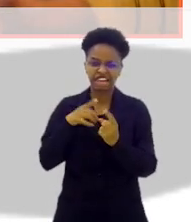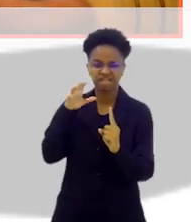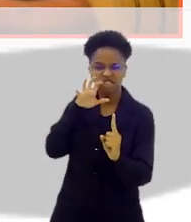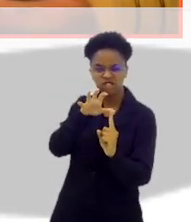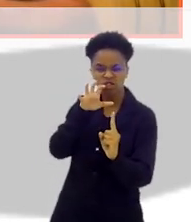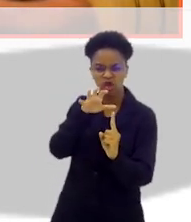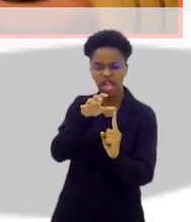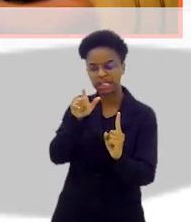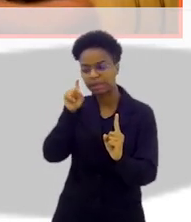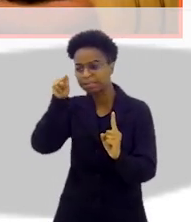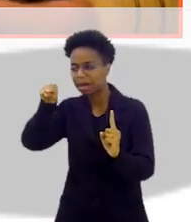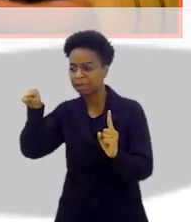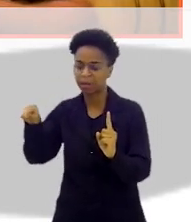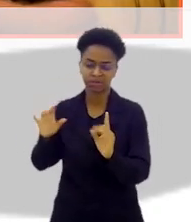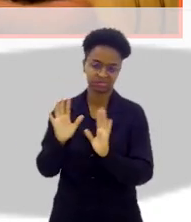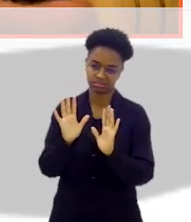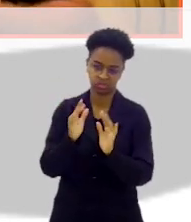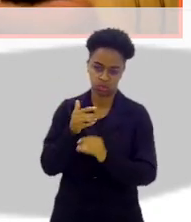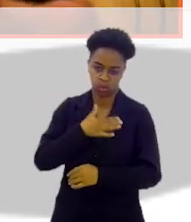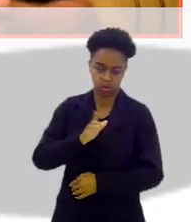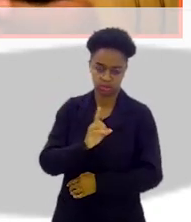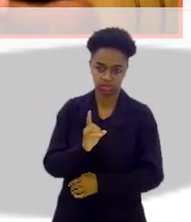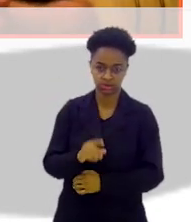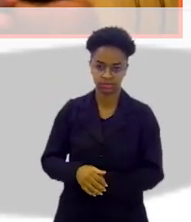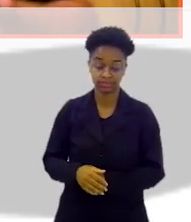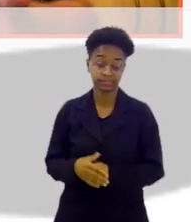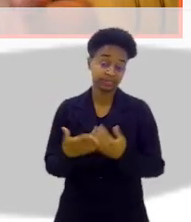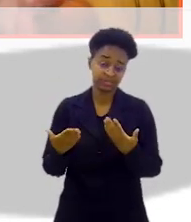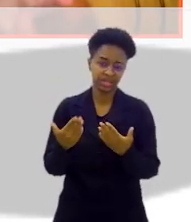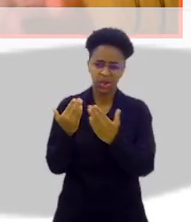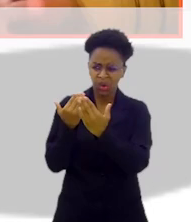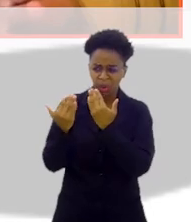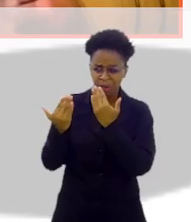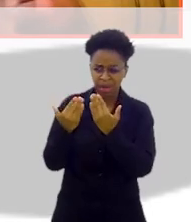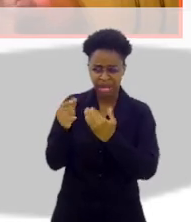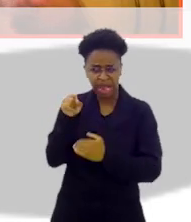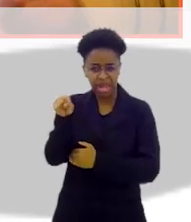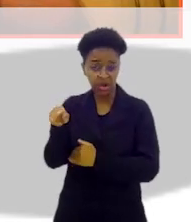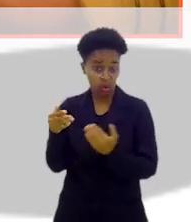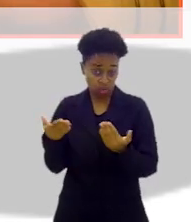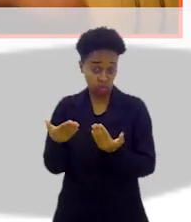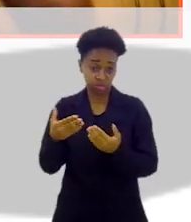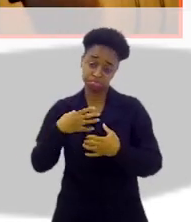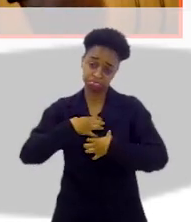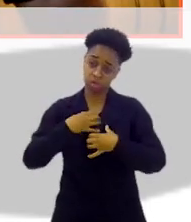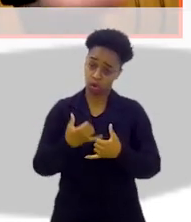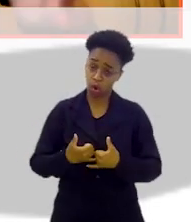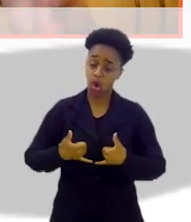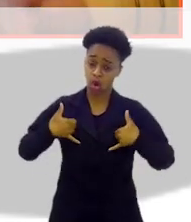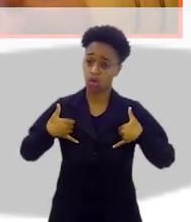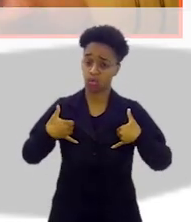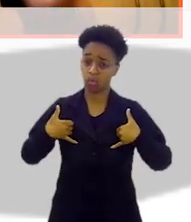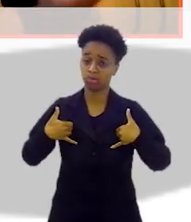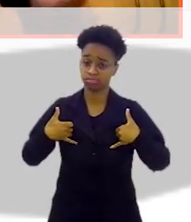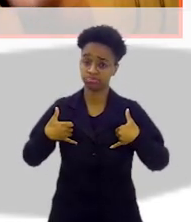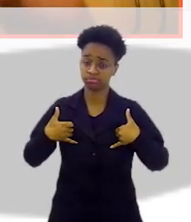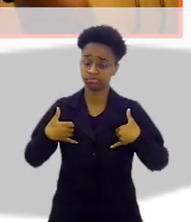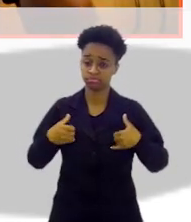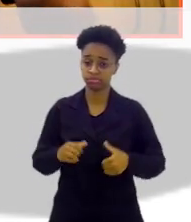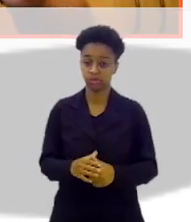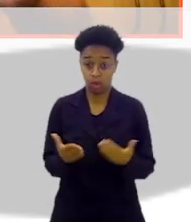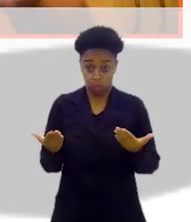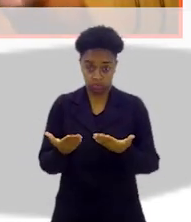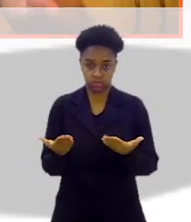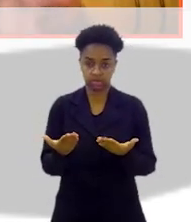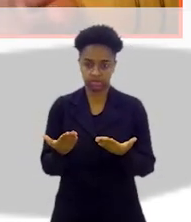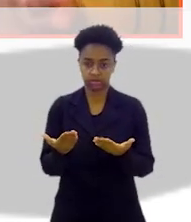tem interferências sobre a sua obra. Me comparar com Guimarães Rosa é o maior orgulho do